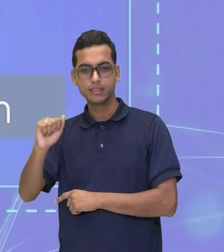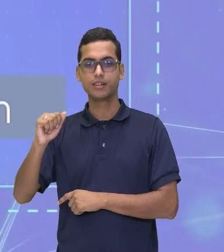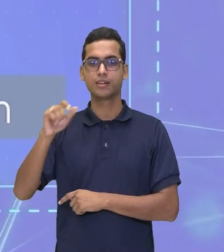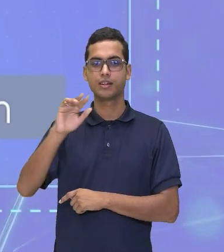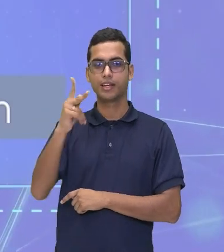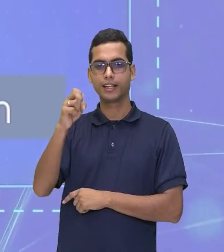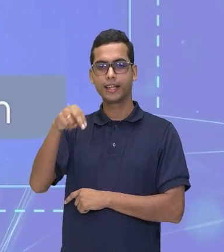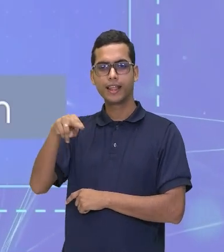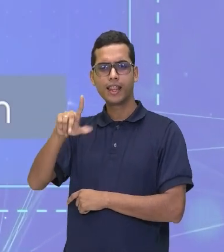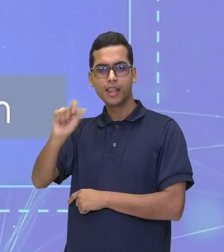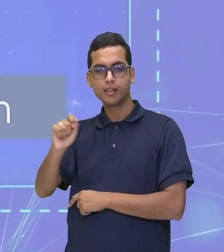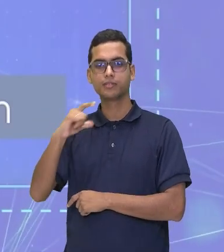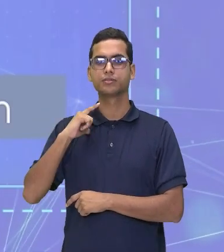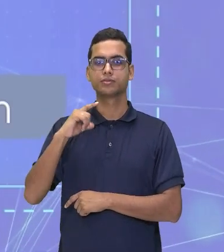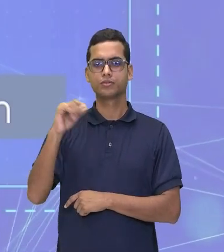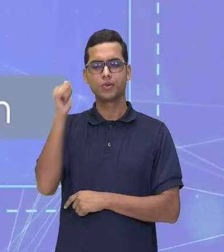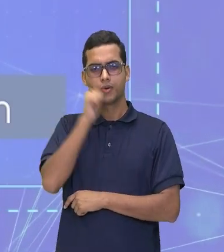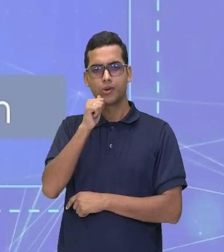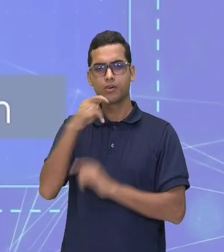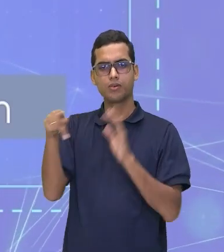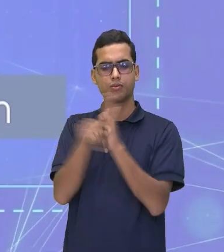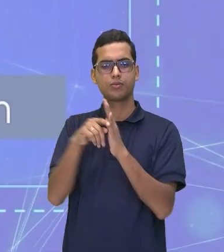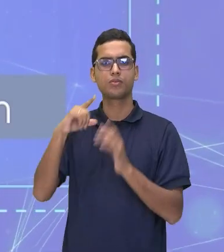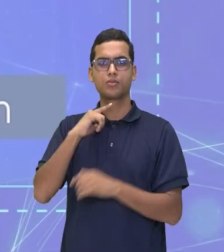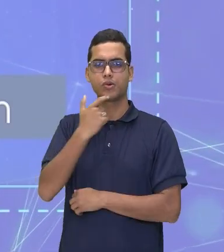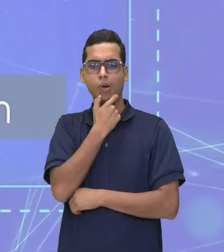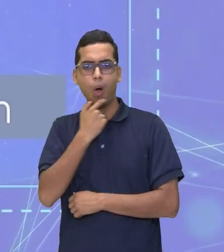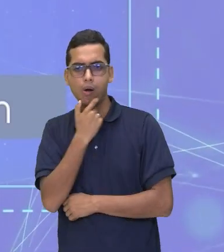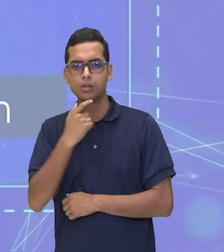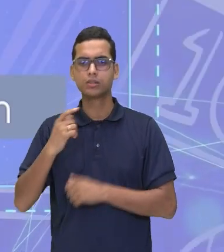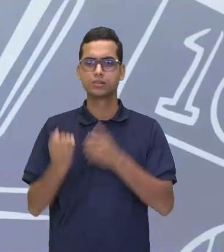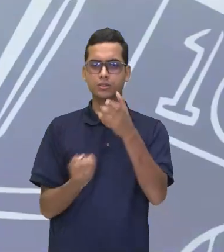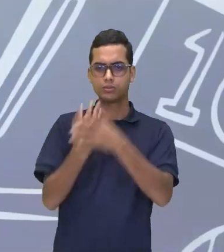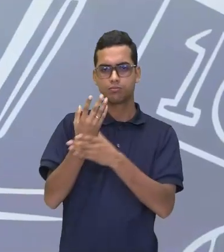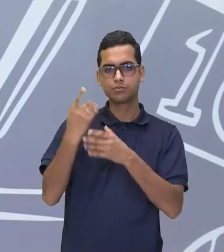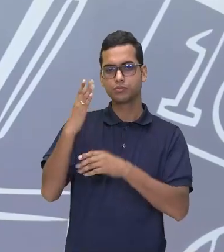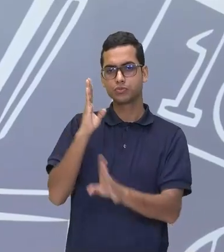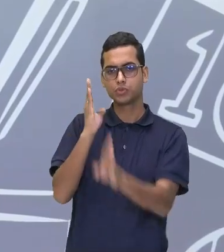que descobriu que as estrelas são compostas principalmente de hidrogênio e hélio.